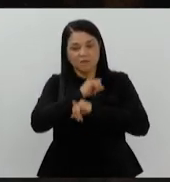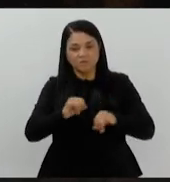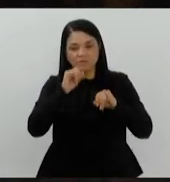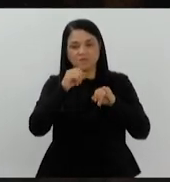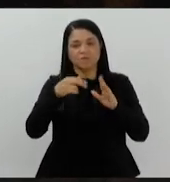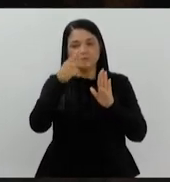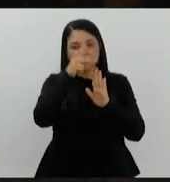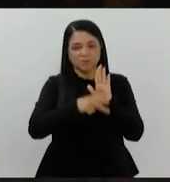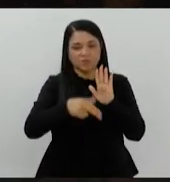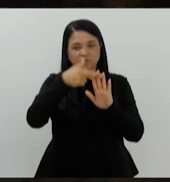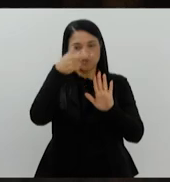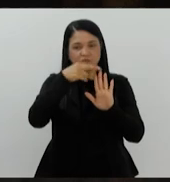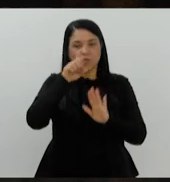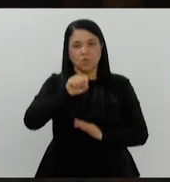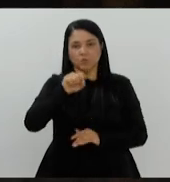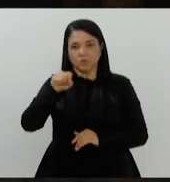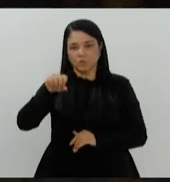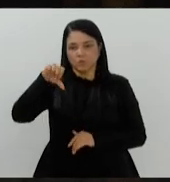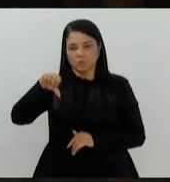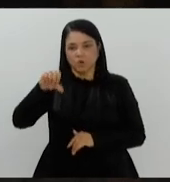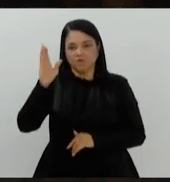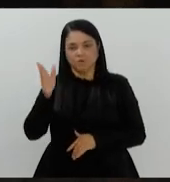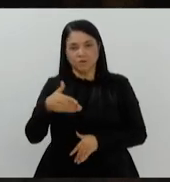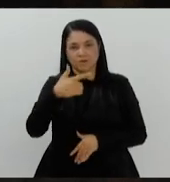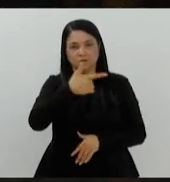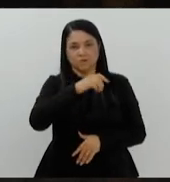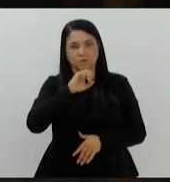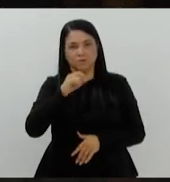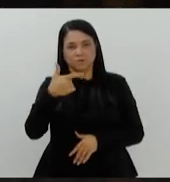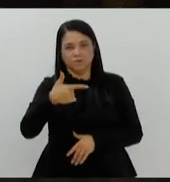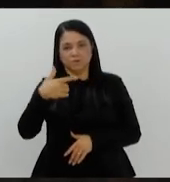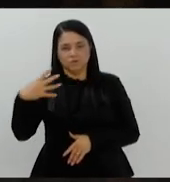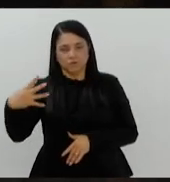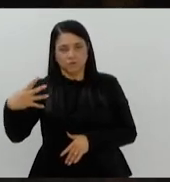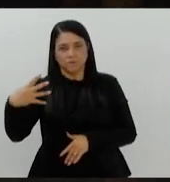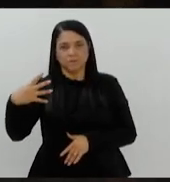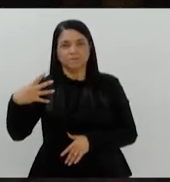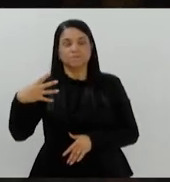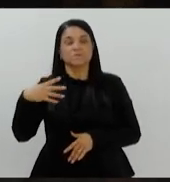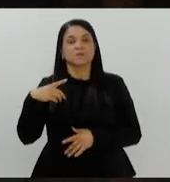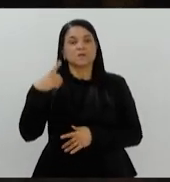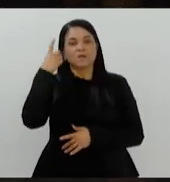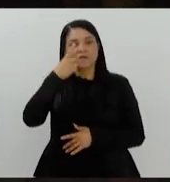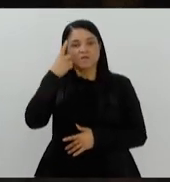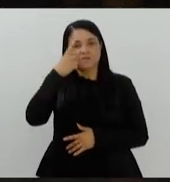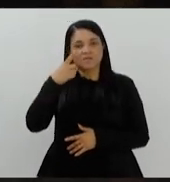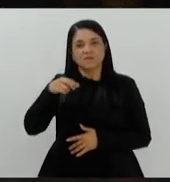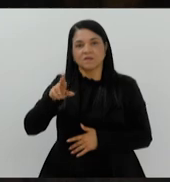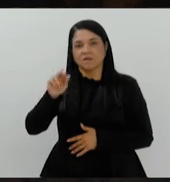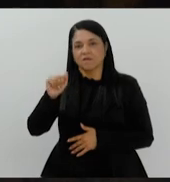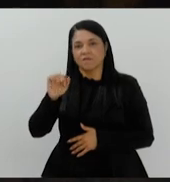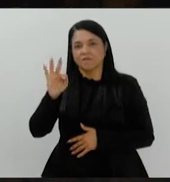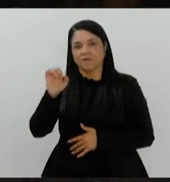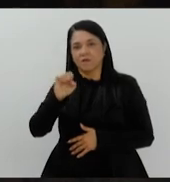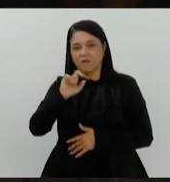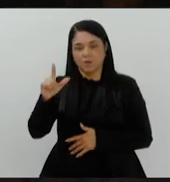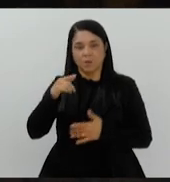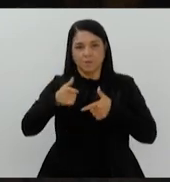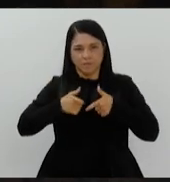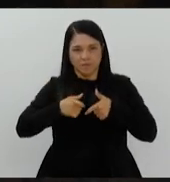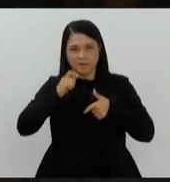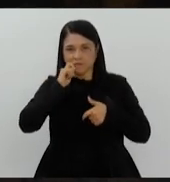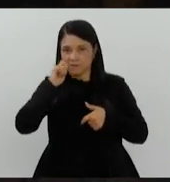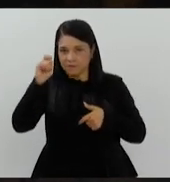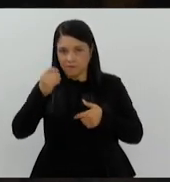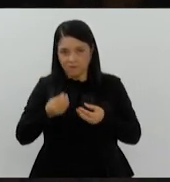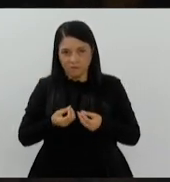Anuncio projeto de resolução número 889 de 24, de autoria do deputado Rafael Nobre, que concede medalha